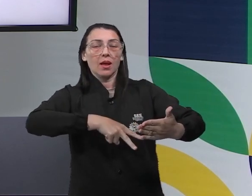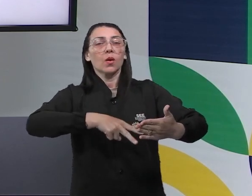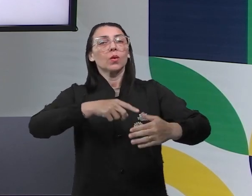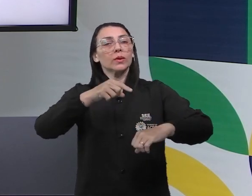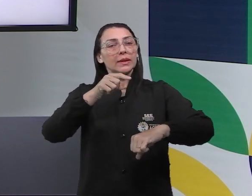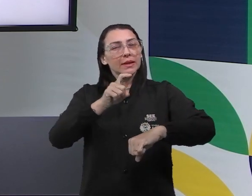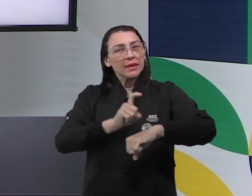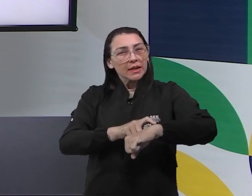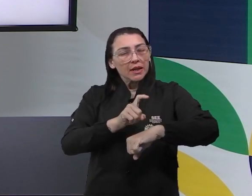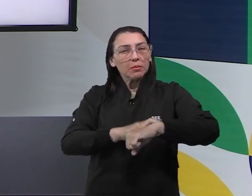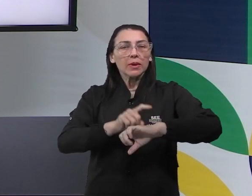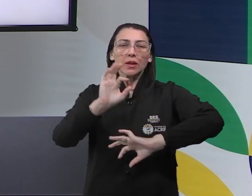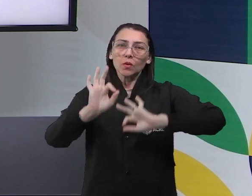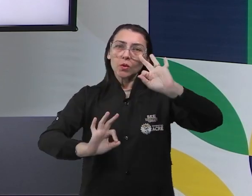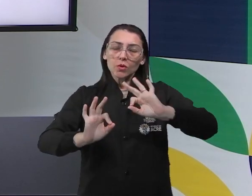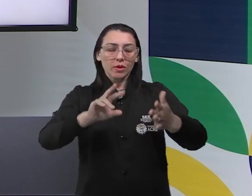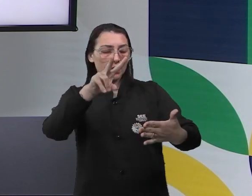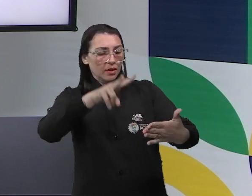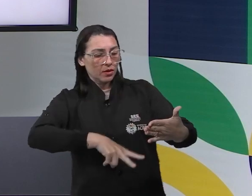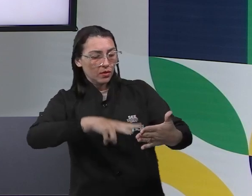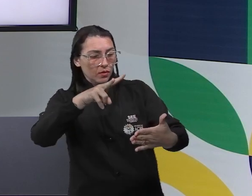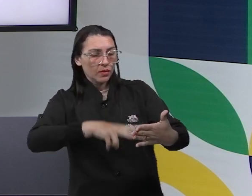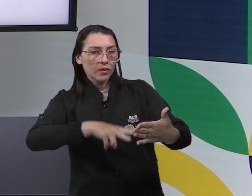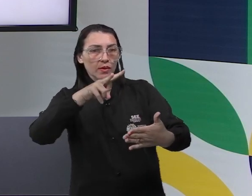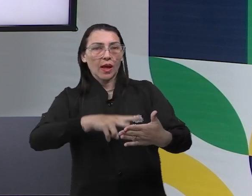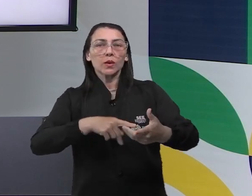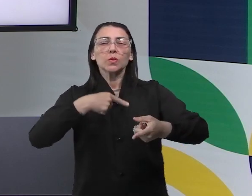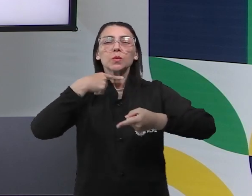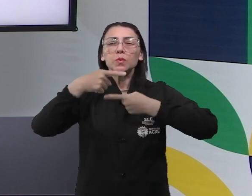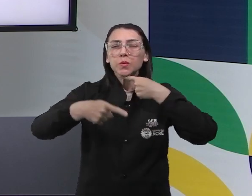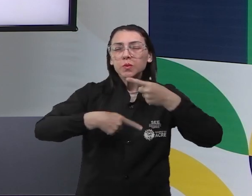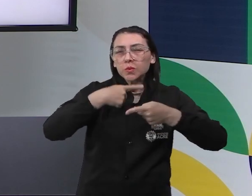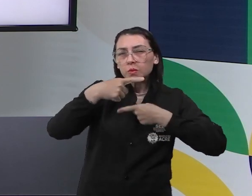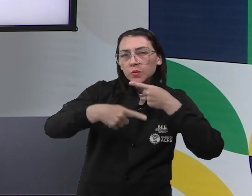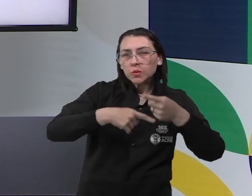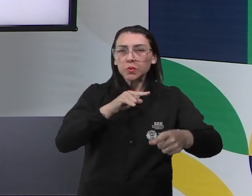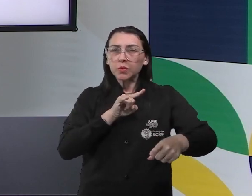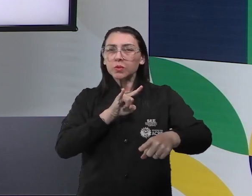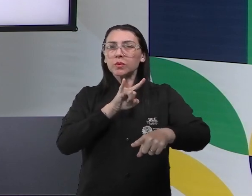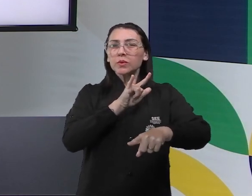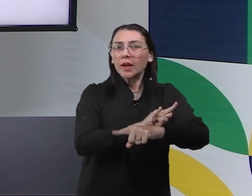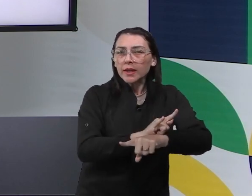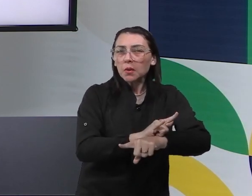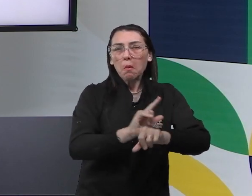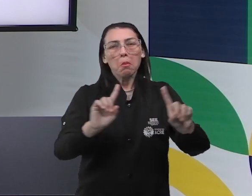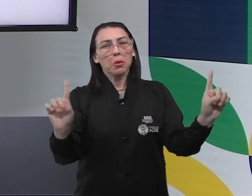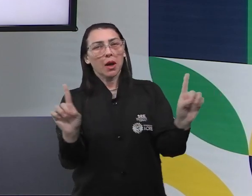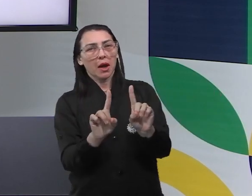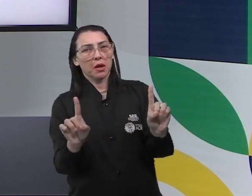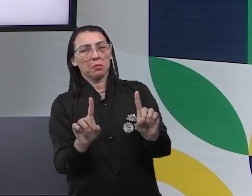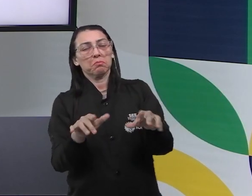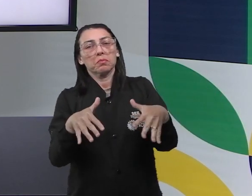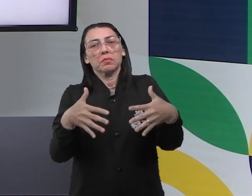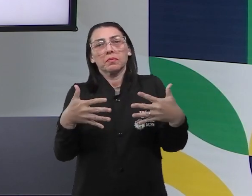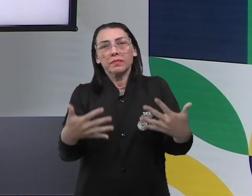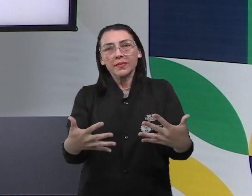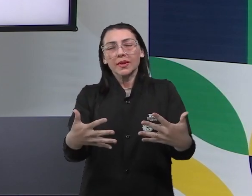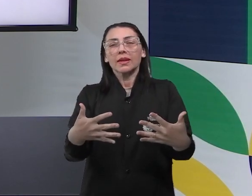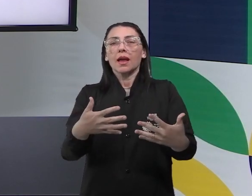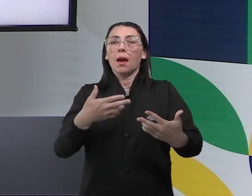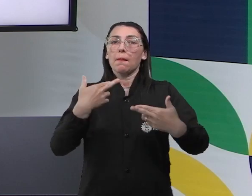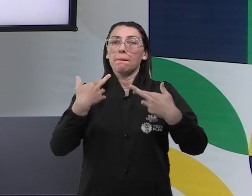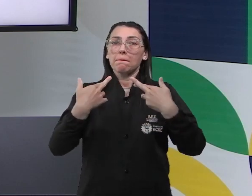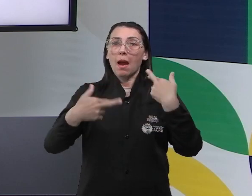ele ia construindo ali a sua leitura, ia ficando mais dúvida. Será que traiu? Será que não traiu? E isso gerou muita